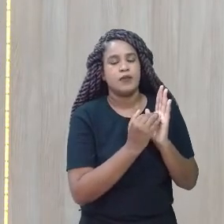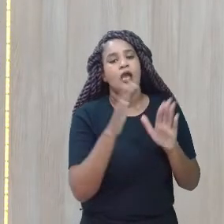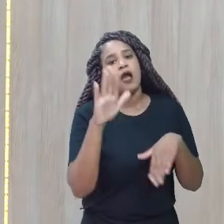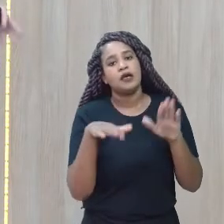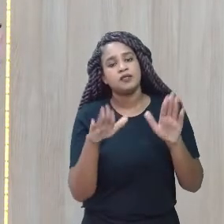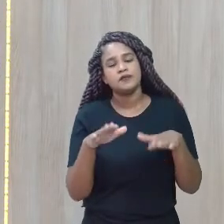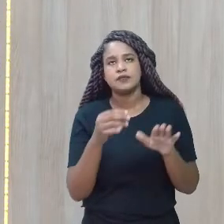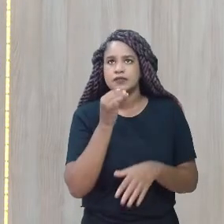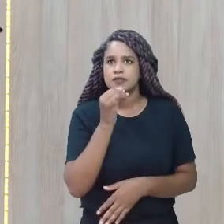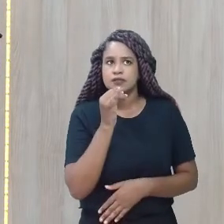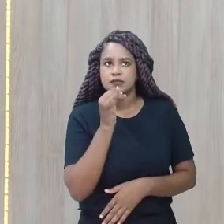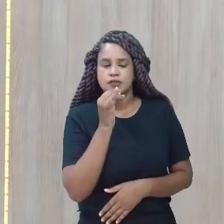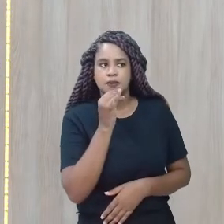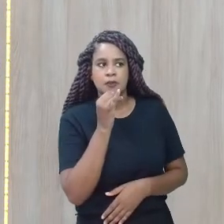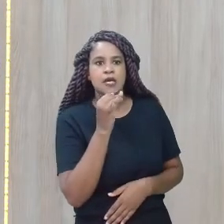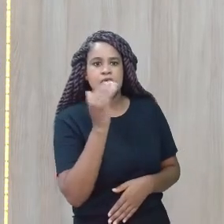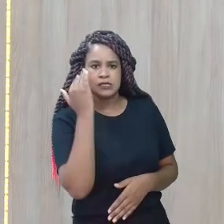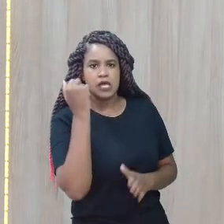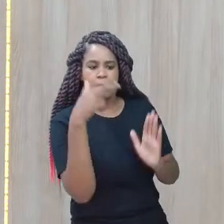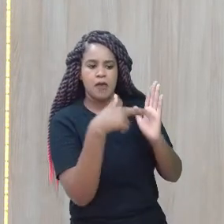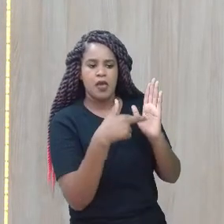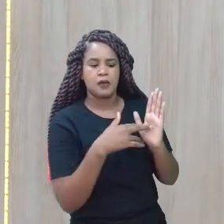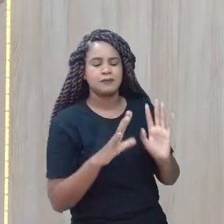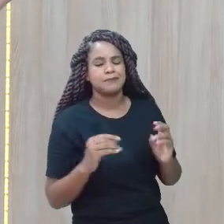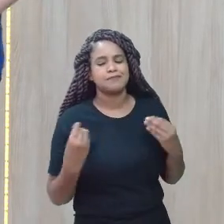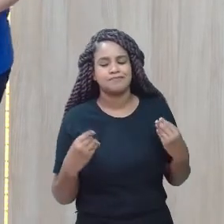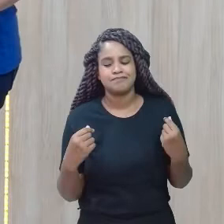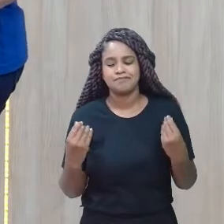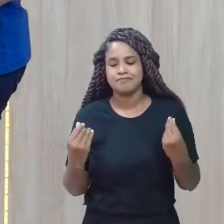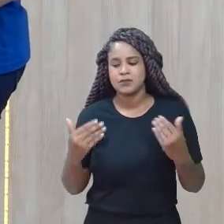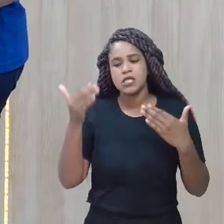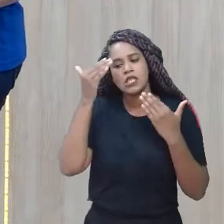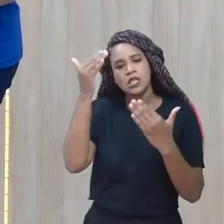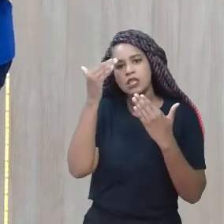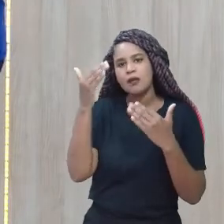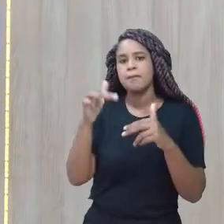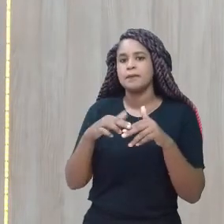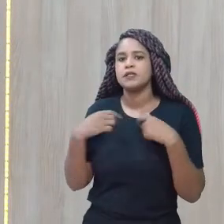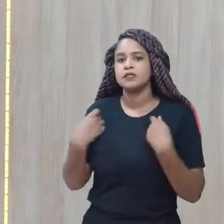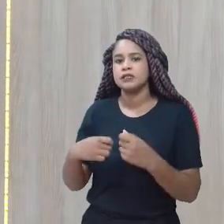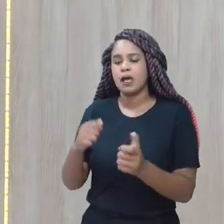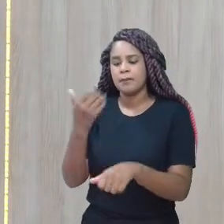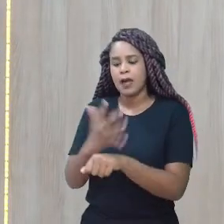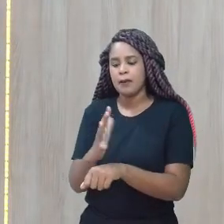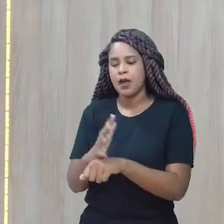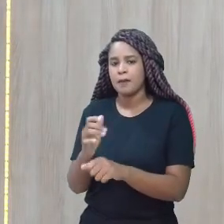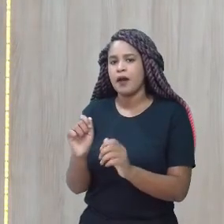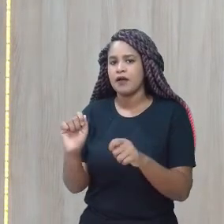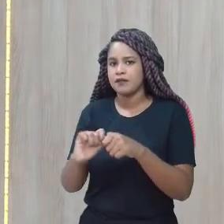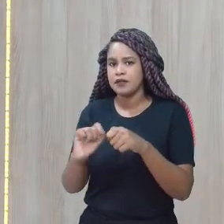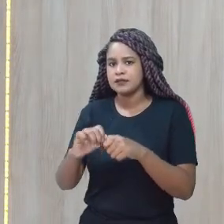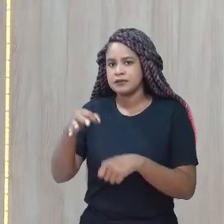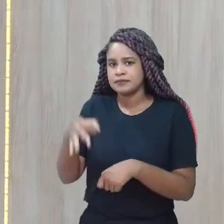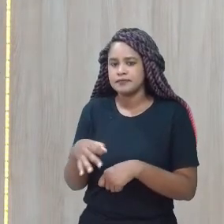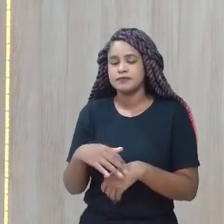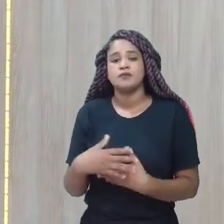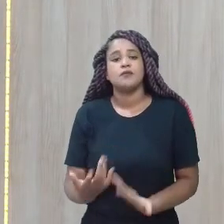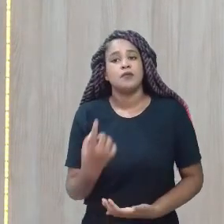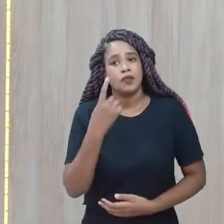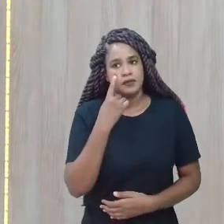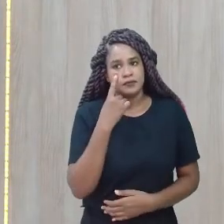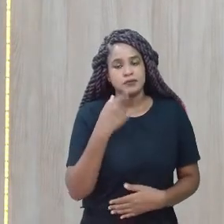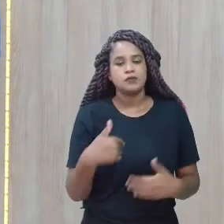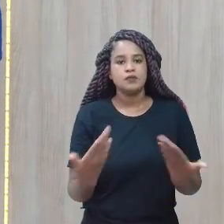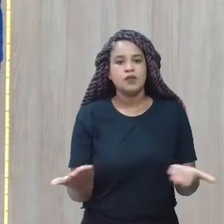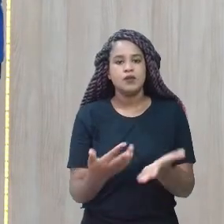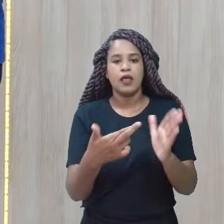de repente a gente desconfia se aquilo realmente funcionou, tá certo? Então aqui existem algumas regrinhas que a gente vai utilizar, né? Algumas